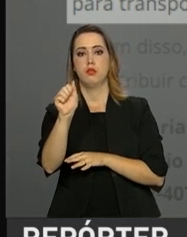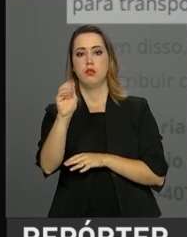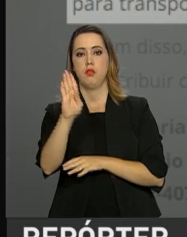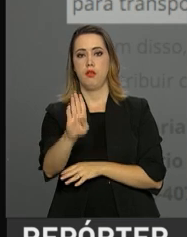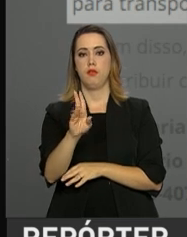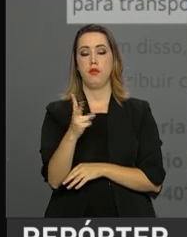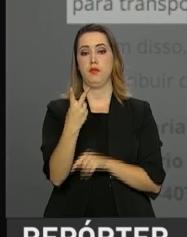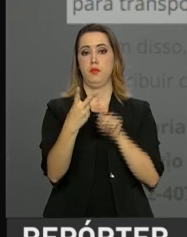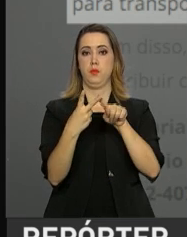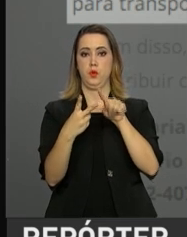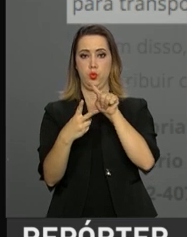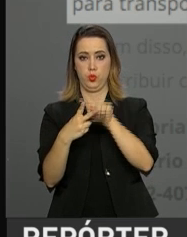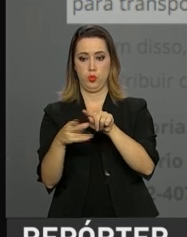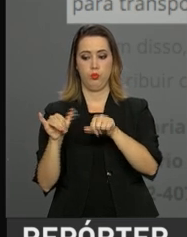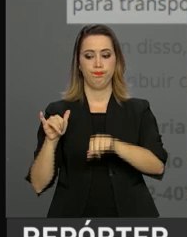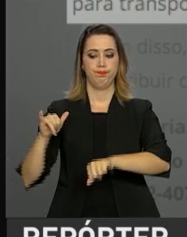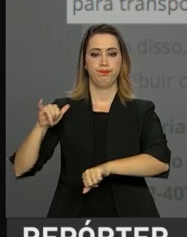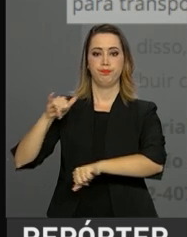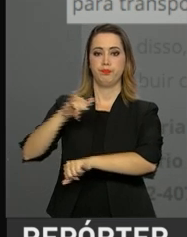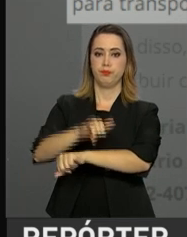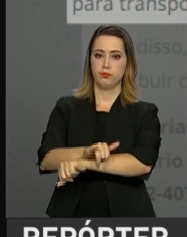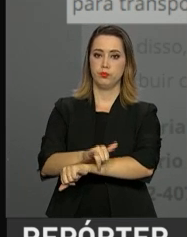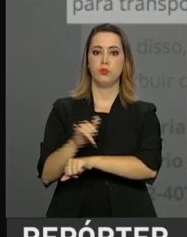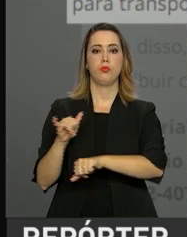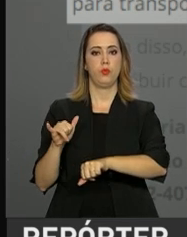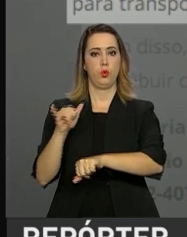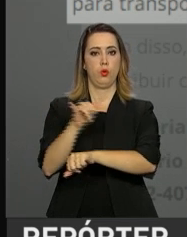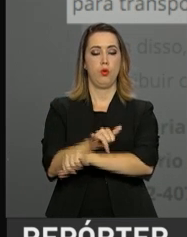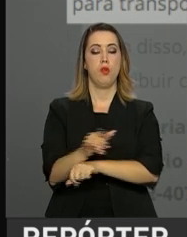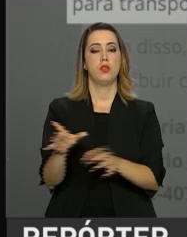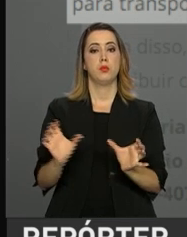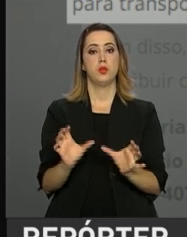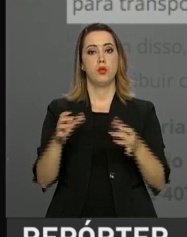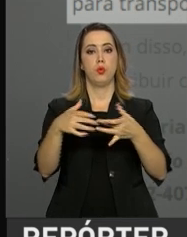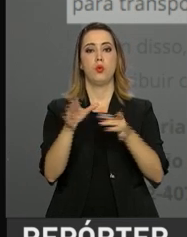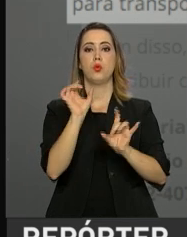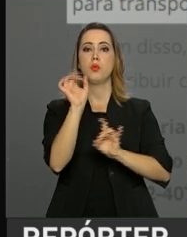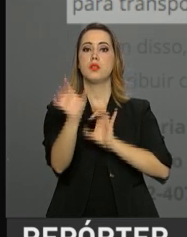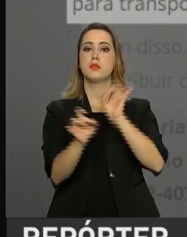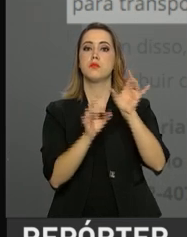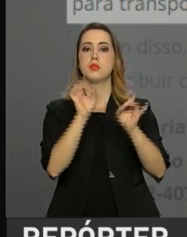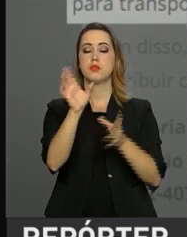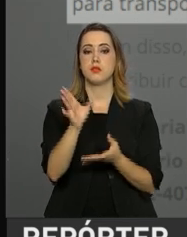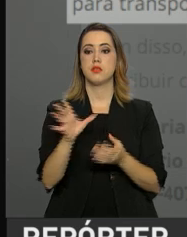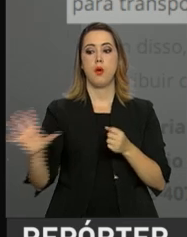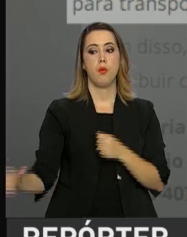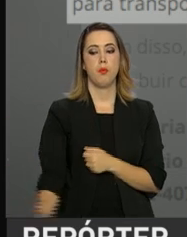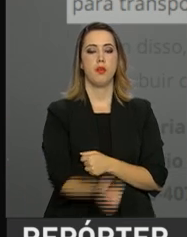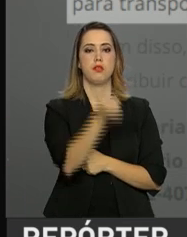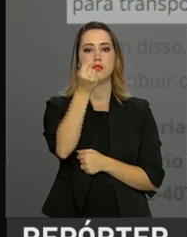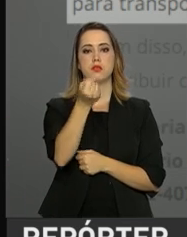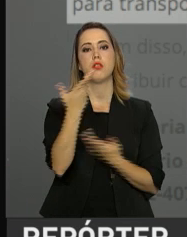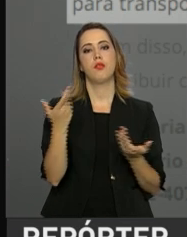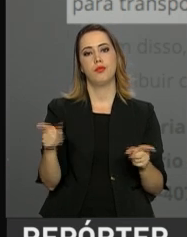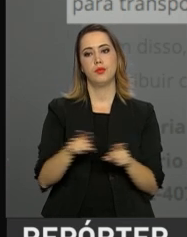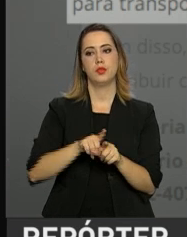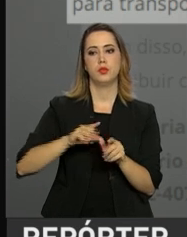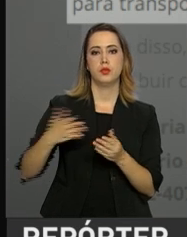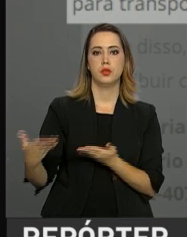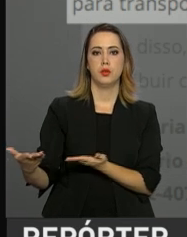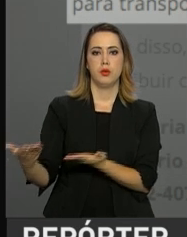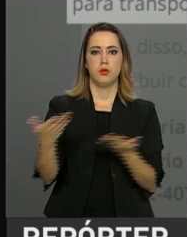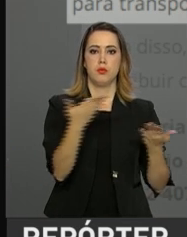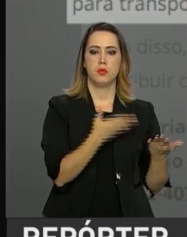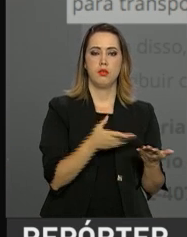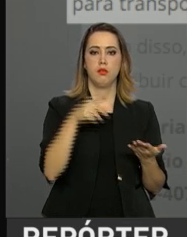aviões Hércules c130 e uma equipe especializada em salvamento para apoio no resgate e translado das